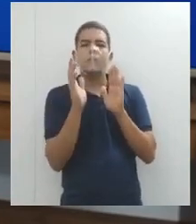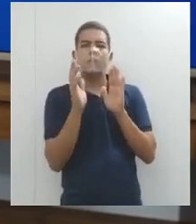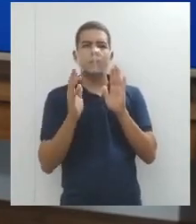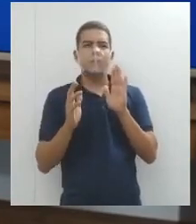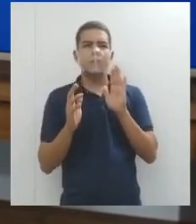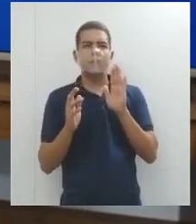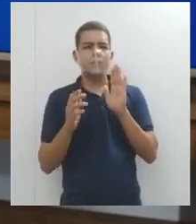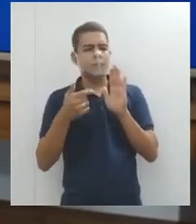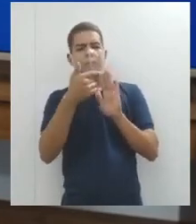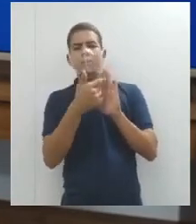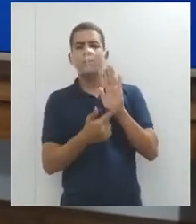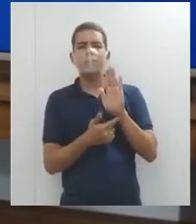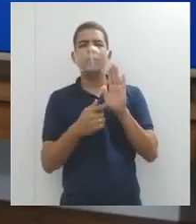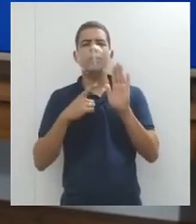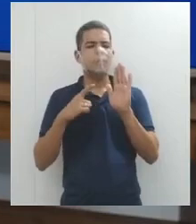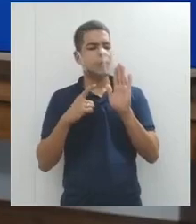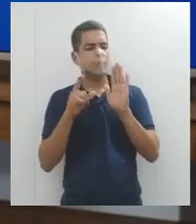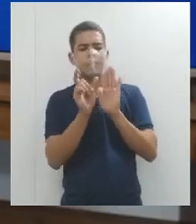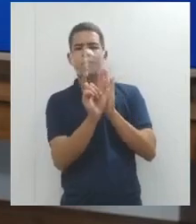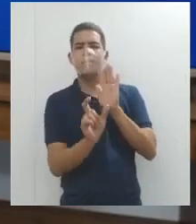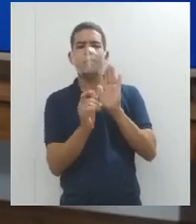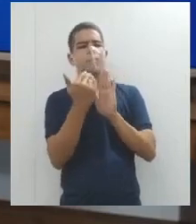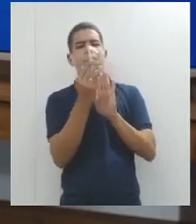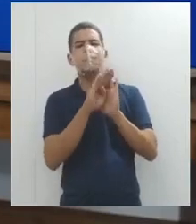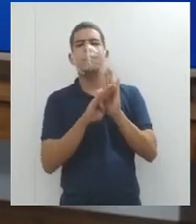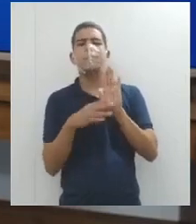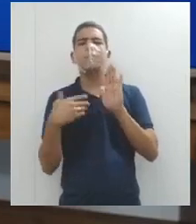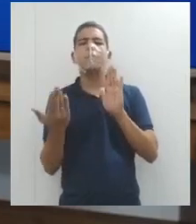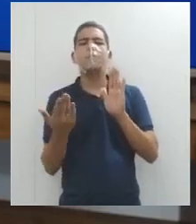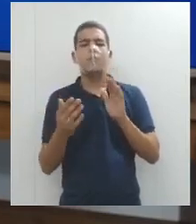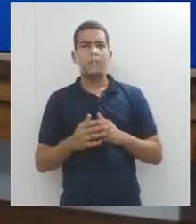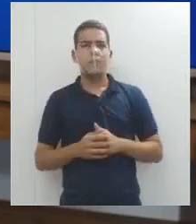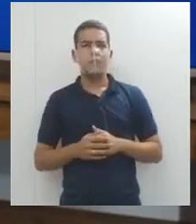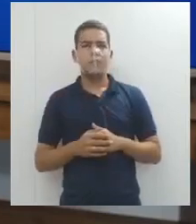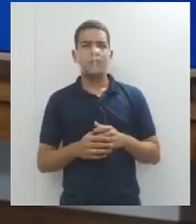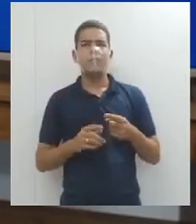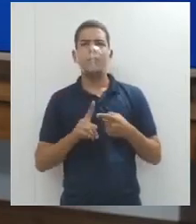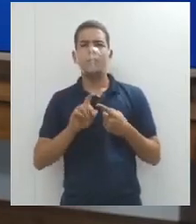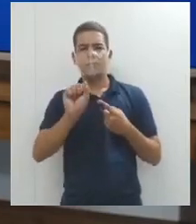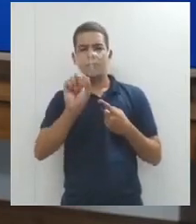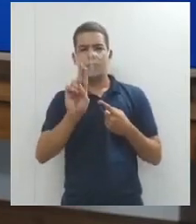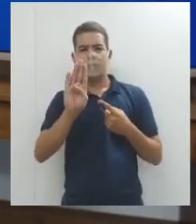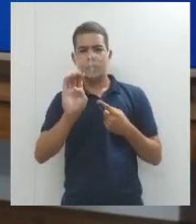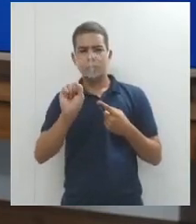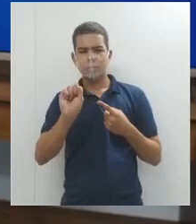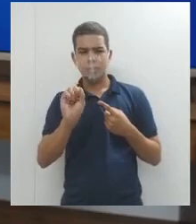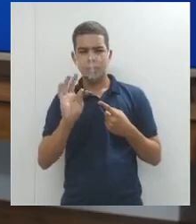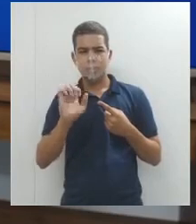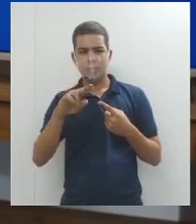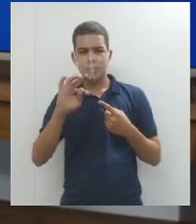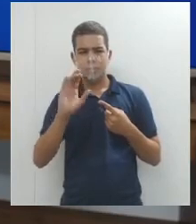As classes morfológicas ou gramaticais. Quais são? Vamos lá. Substantivo,